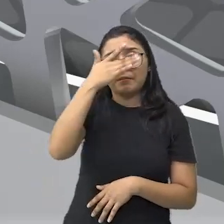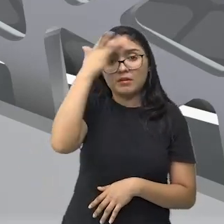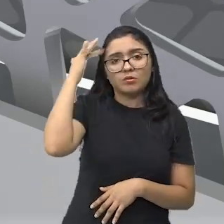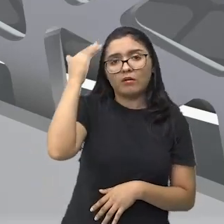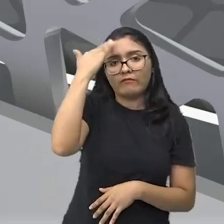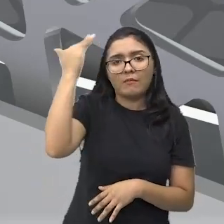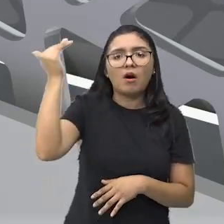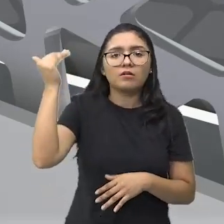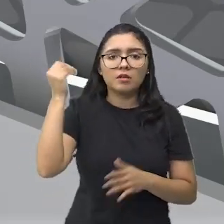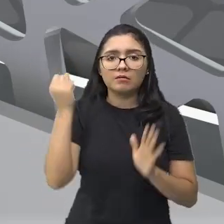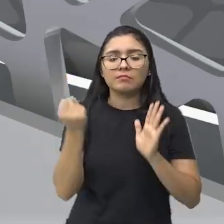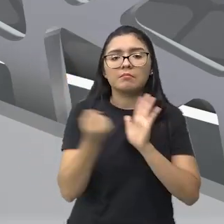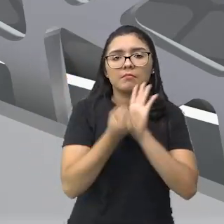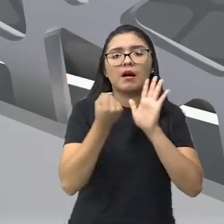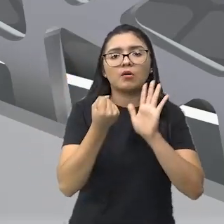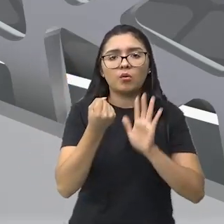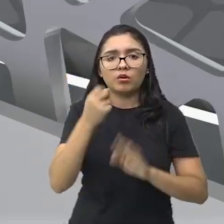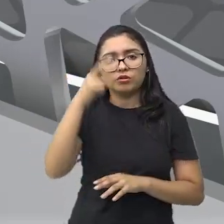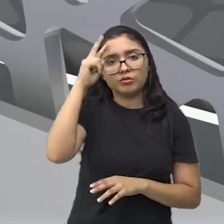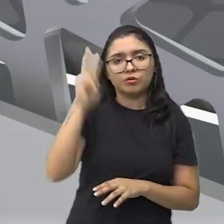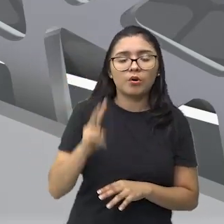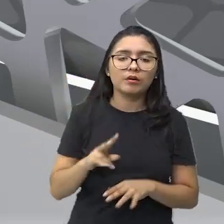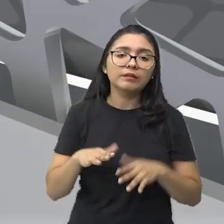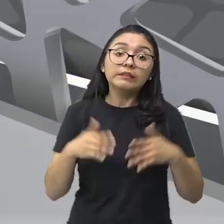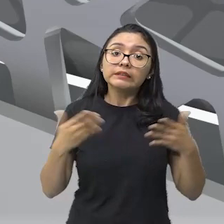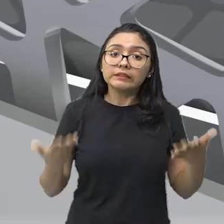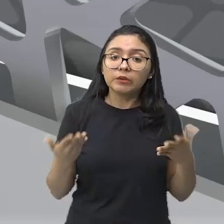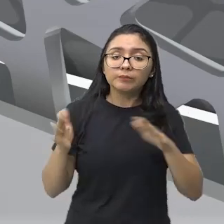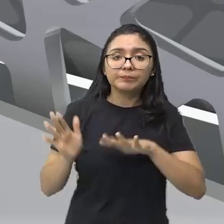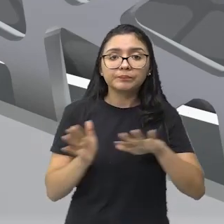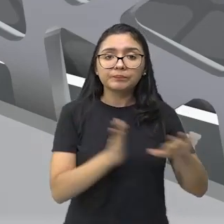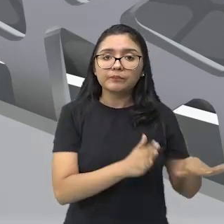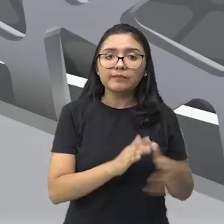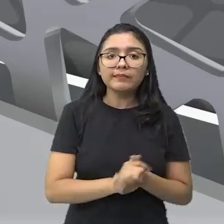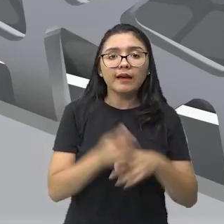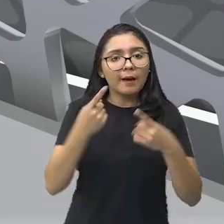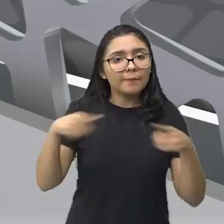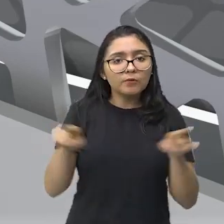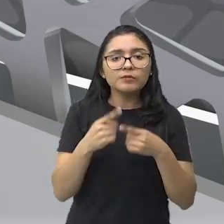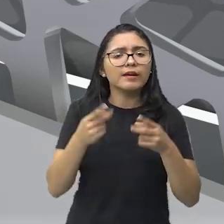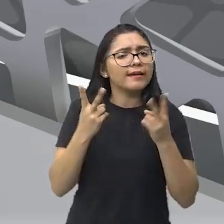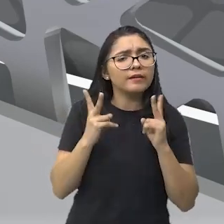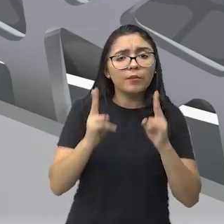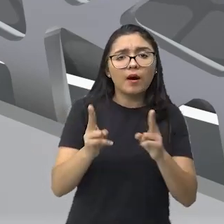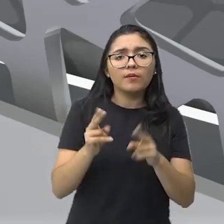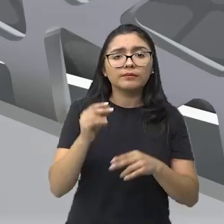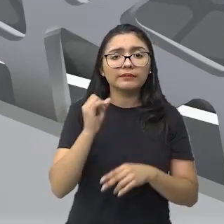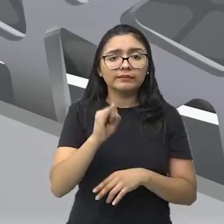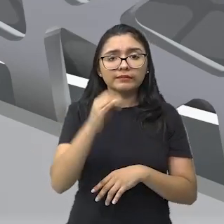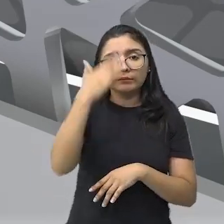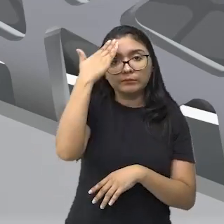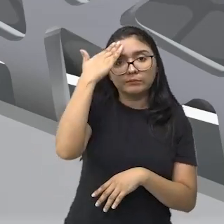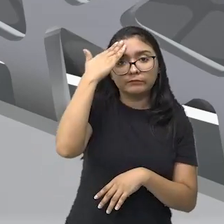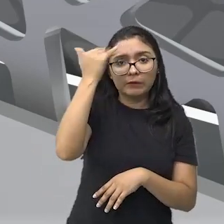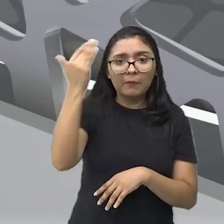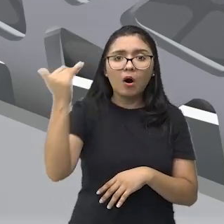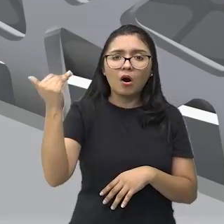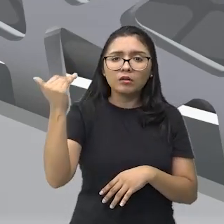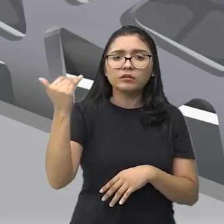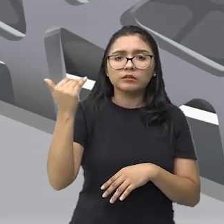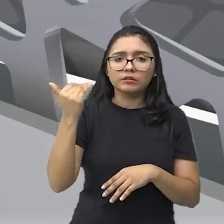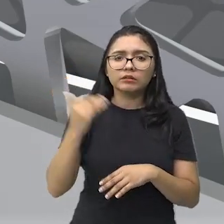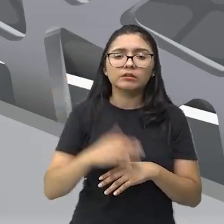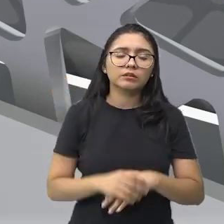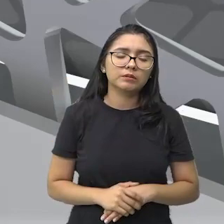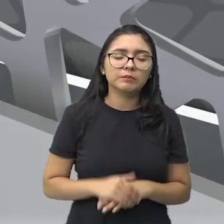E a música, ela é assim, é aquela música que não é esquecida. Aquele filme que é assistido, se eu falar que um clássico do